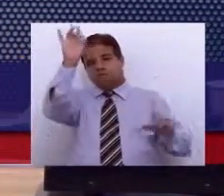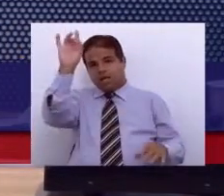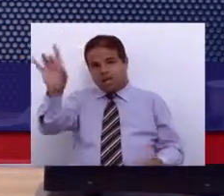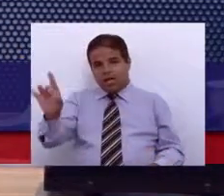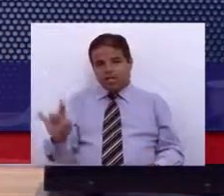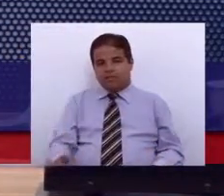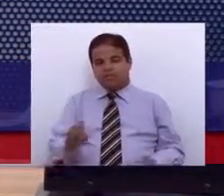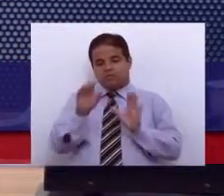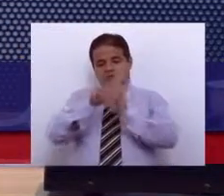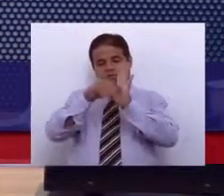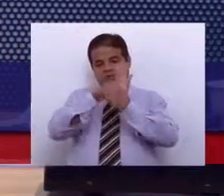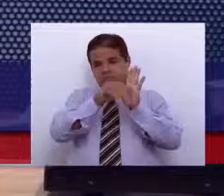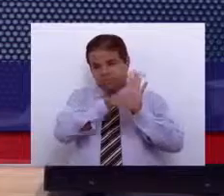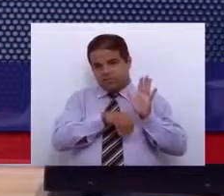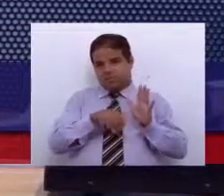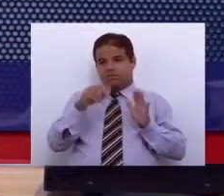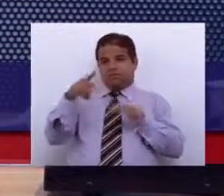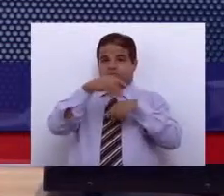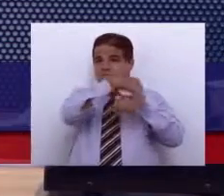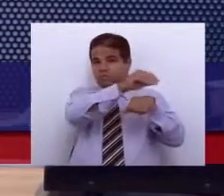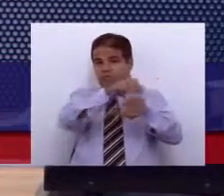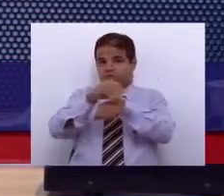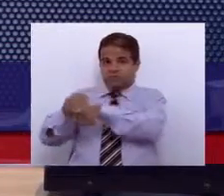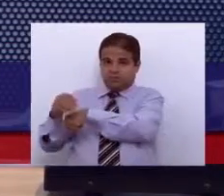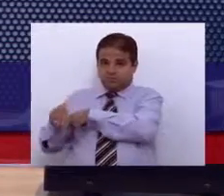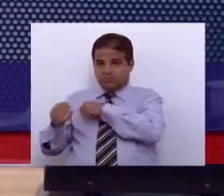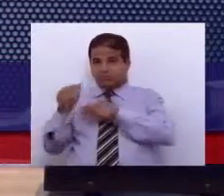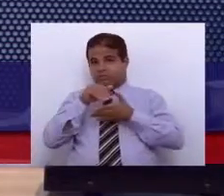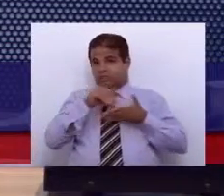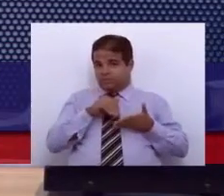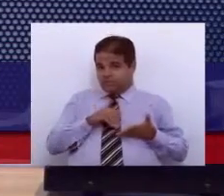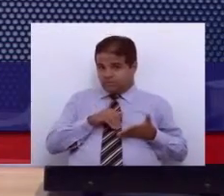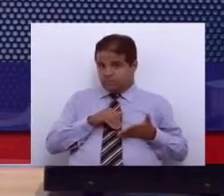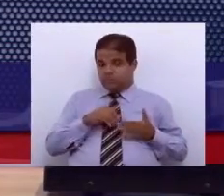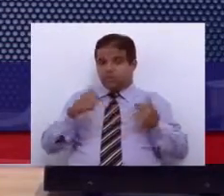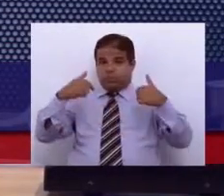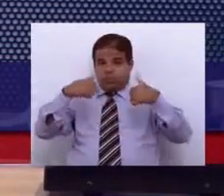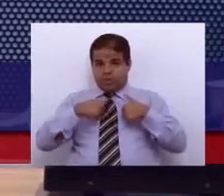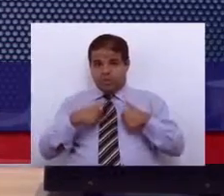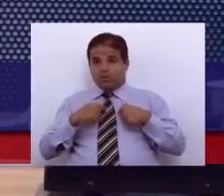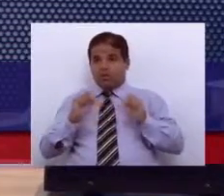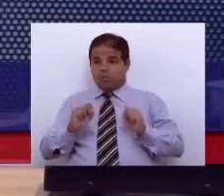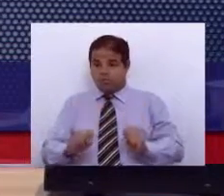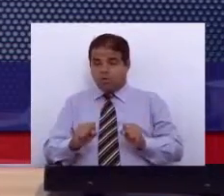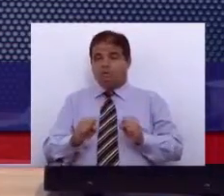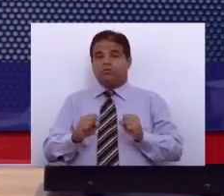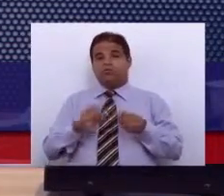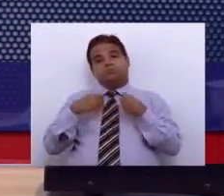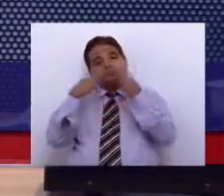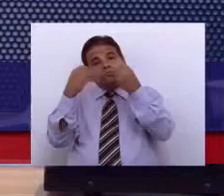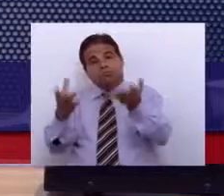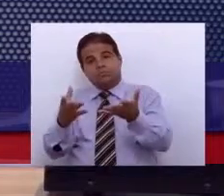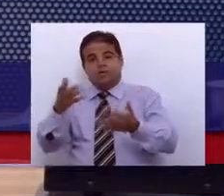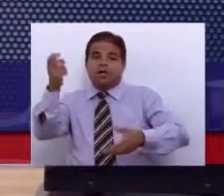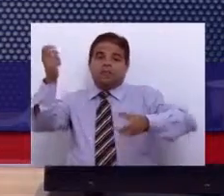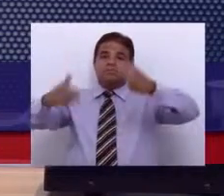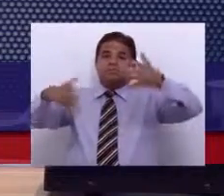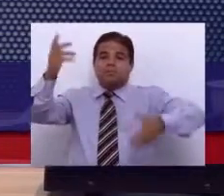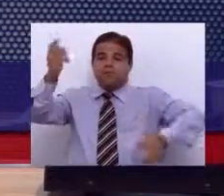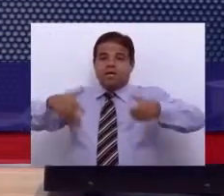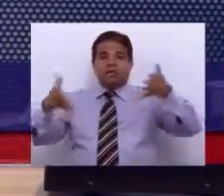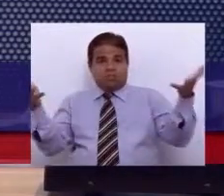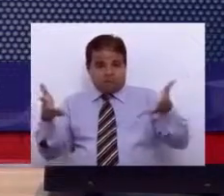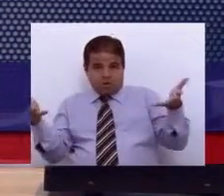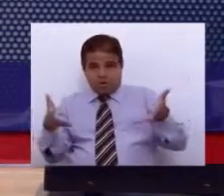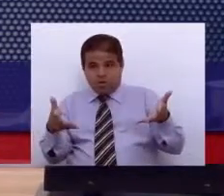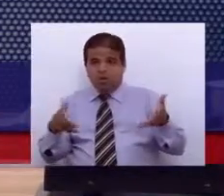do orçamento na sua distribuição para que as secretarias o que posso dar como como explicação para o momento embora